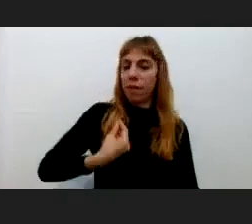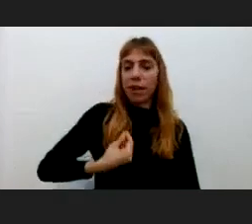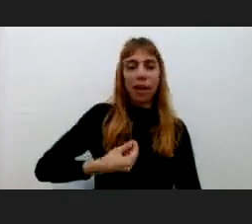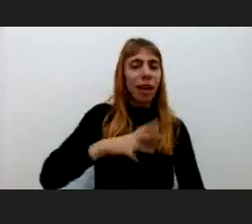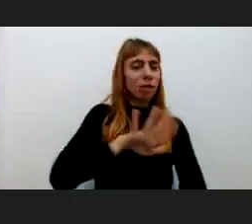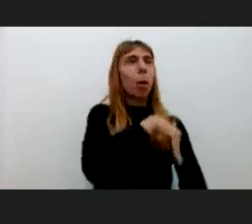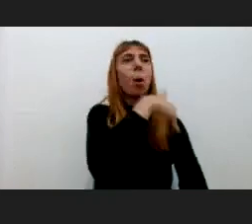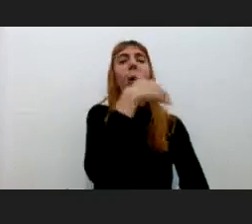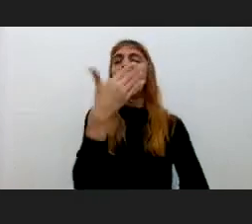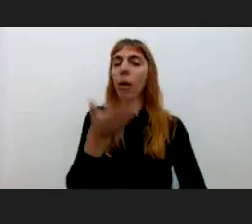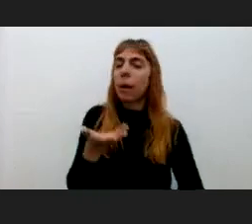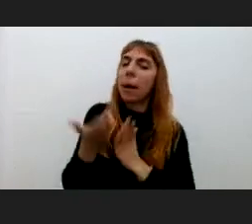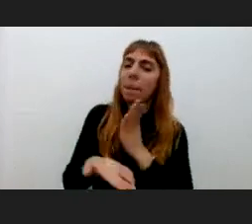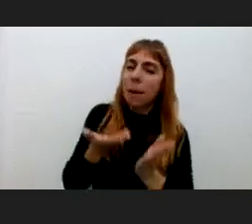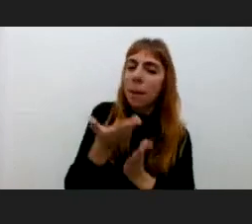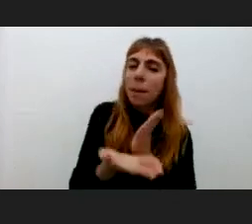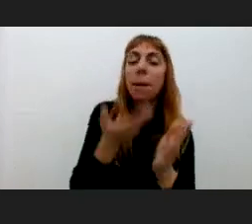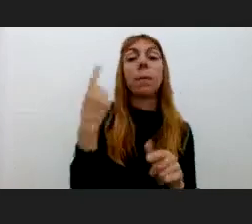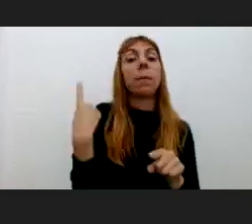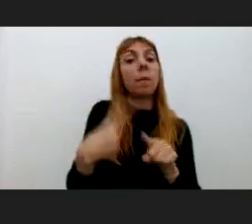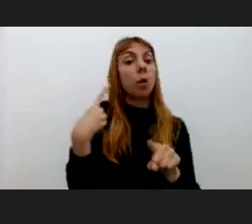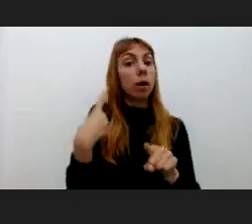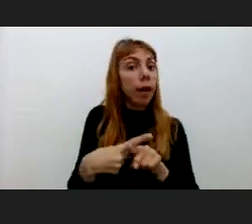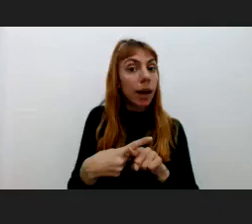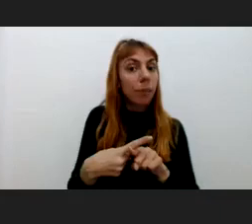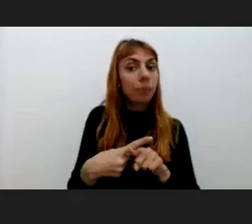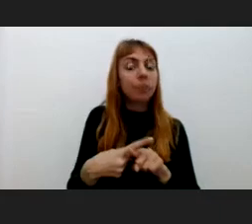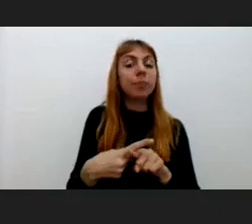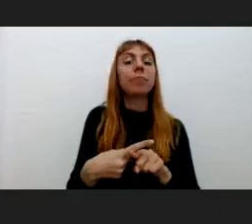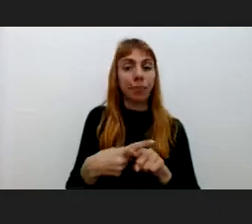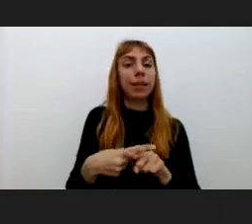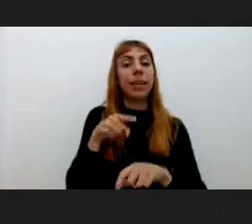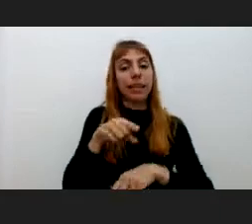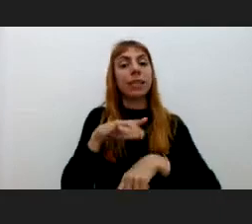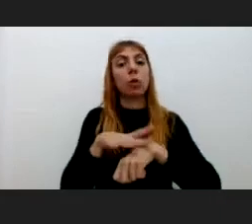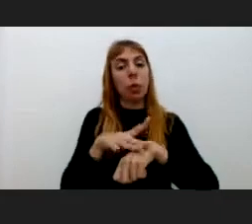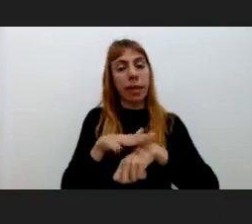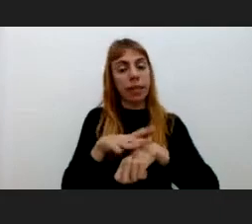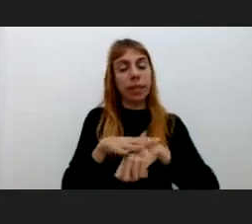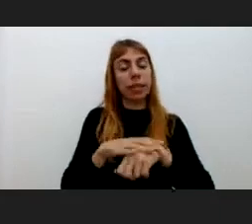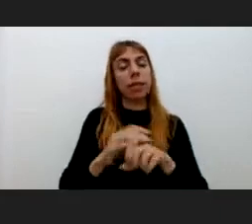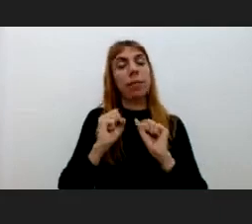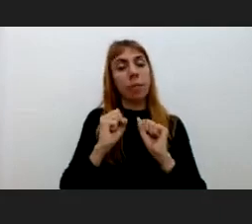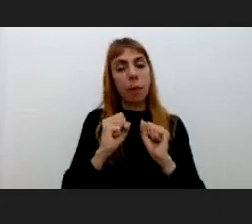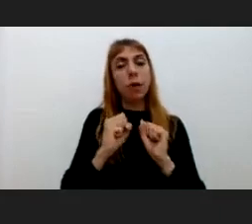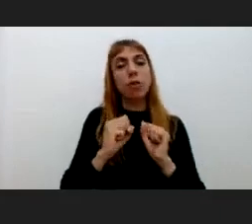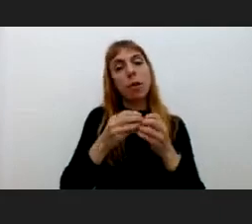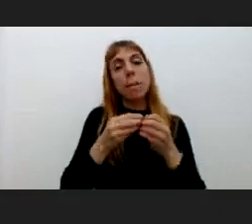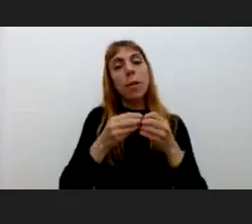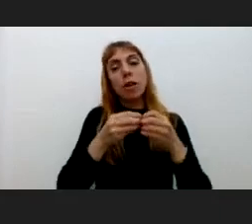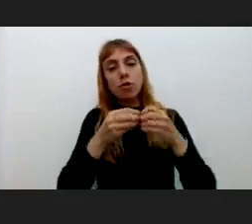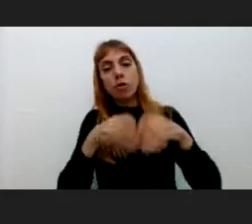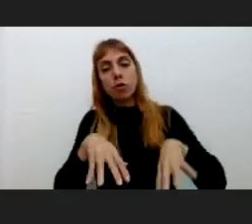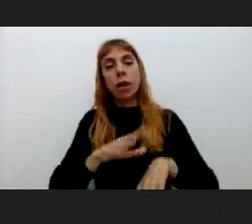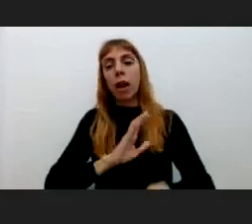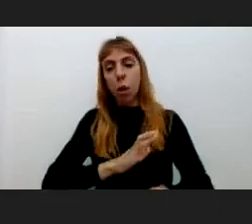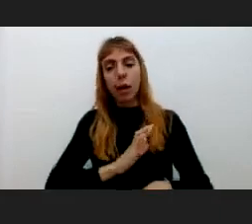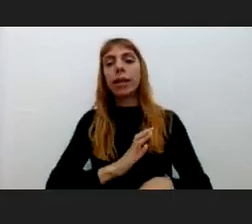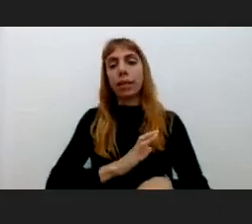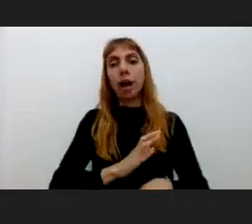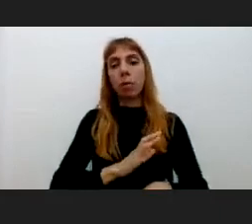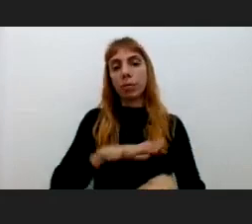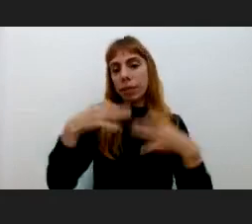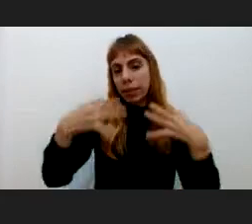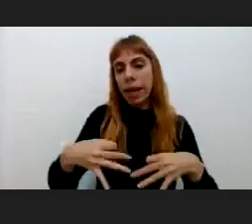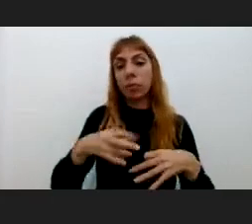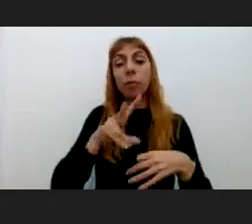é altamente recidivante e a obesidade aumenta a pressão arterial, aumenta